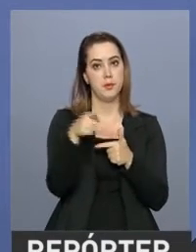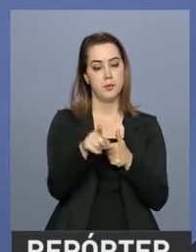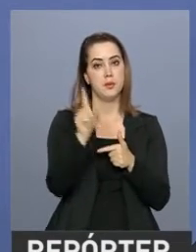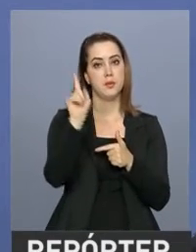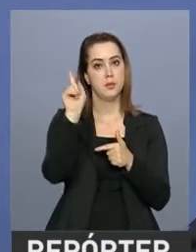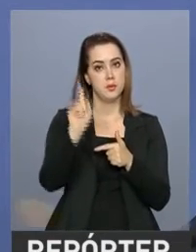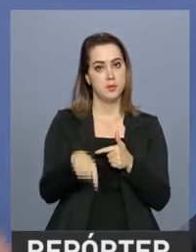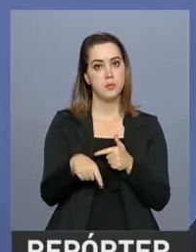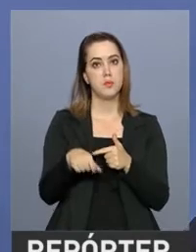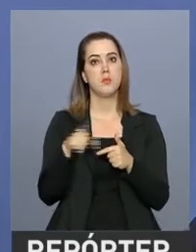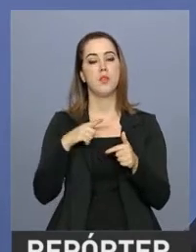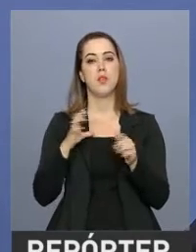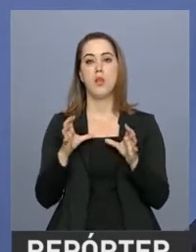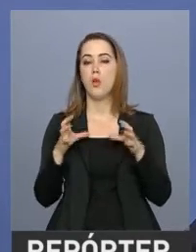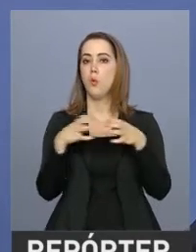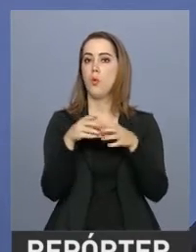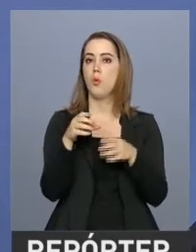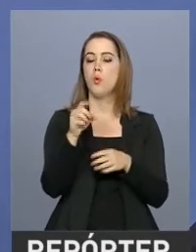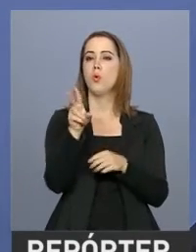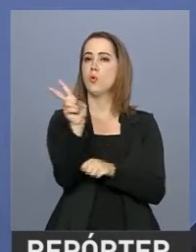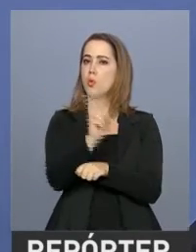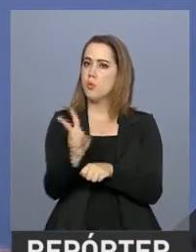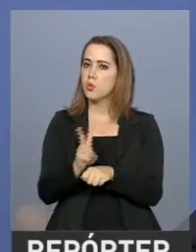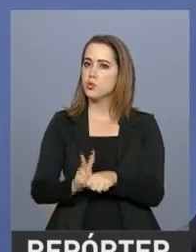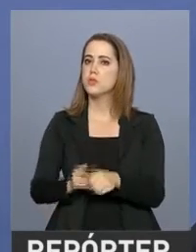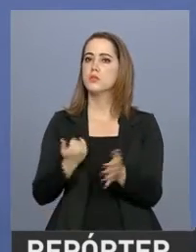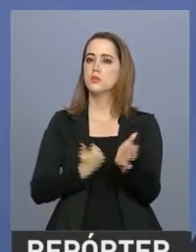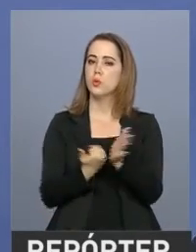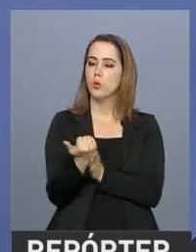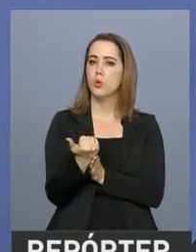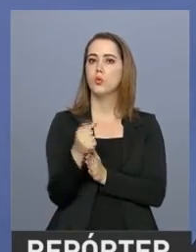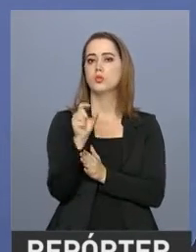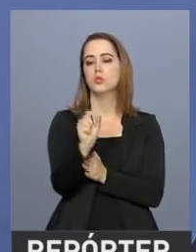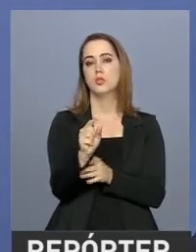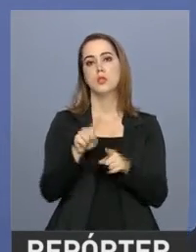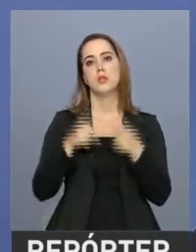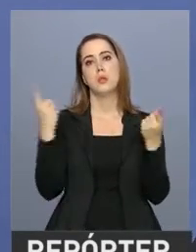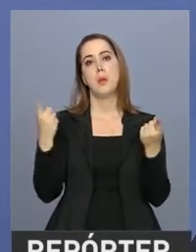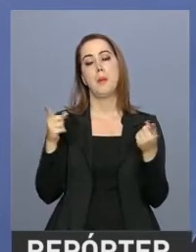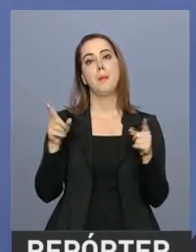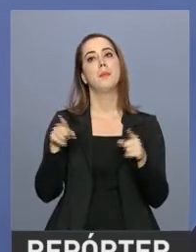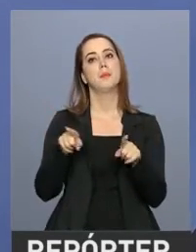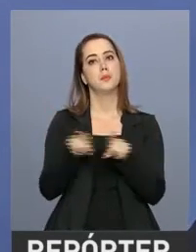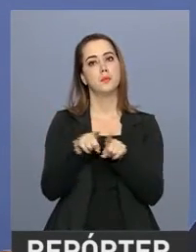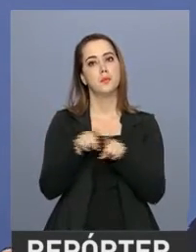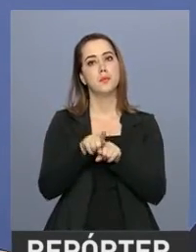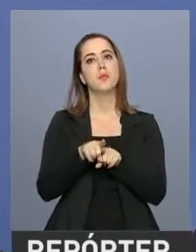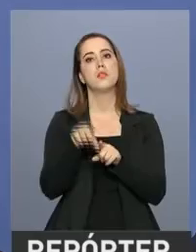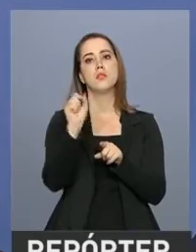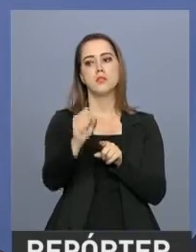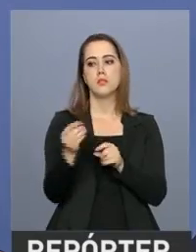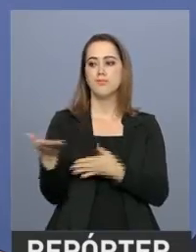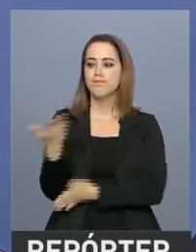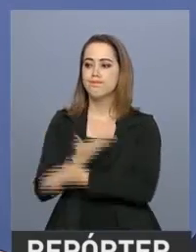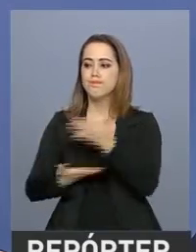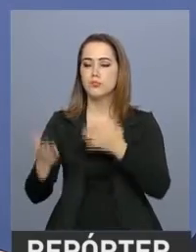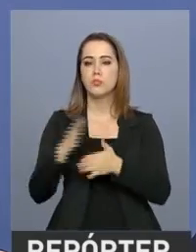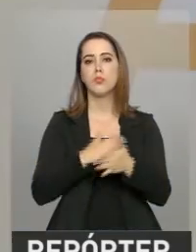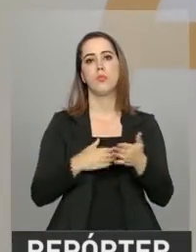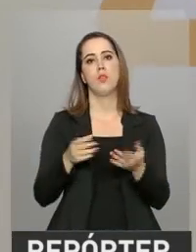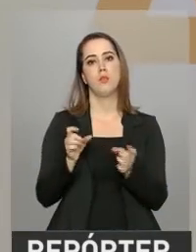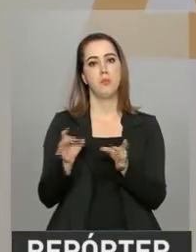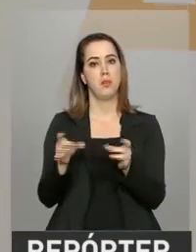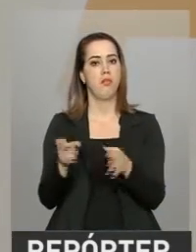é o sistema de fiscalização, que continuará sendo. Mas, principalmente, o mercado tem que punir aquele que faz as coisas